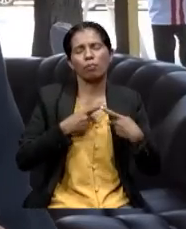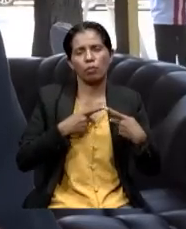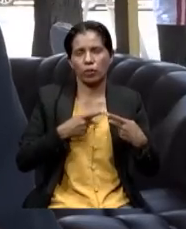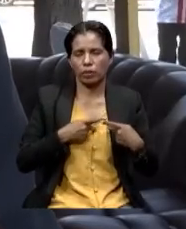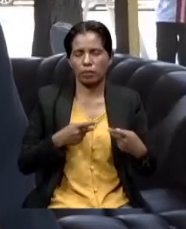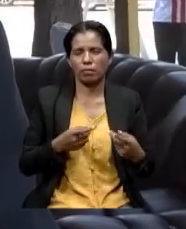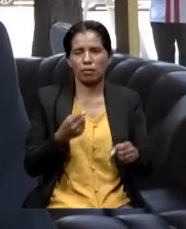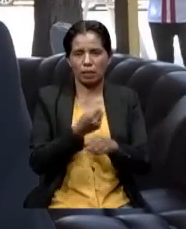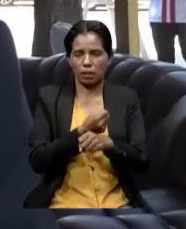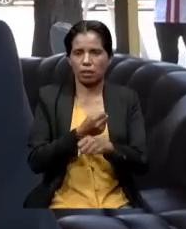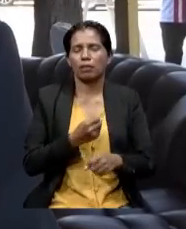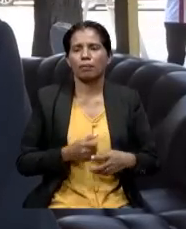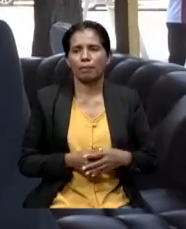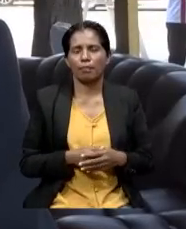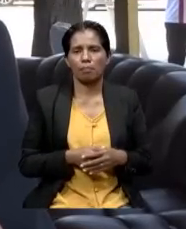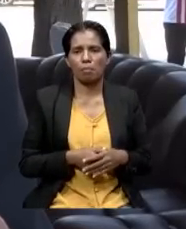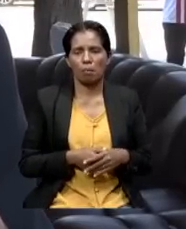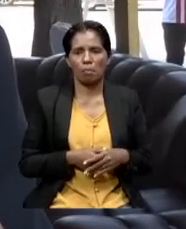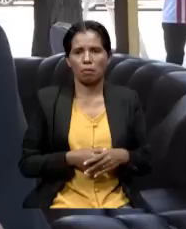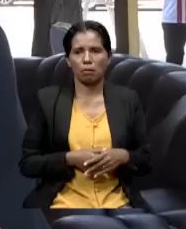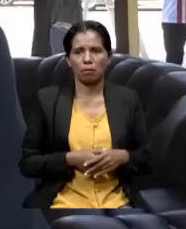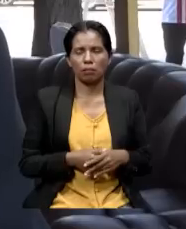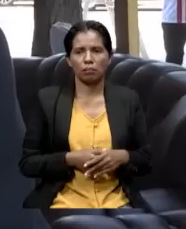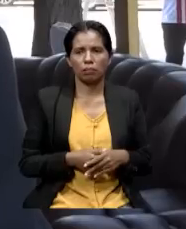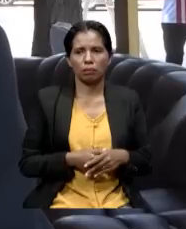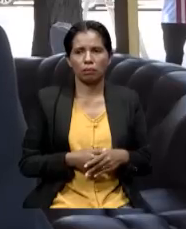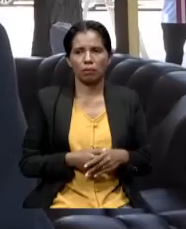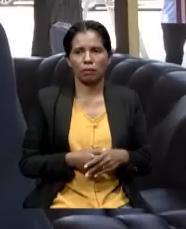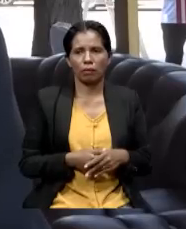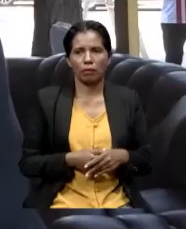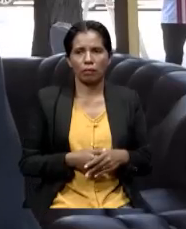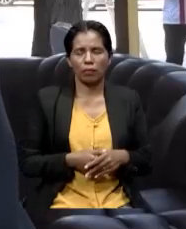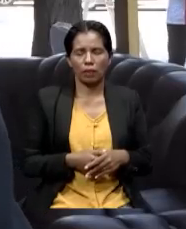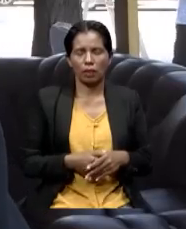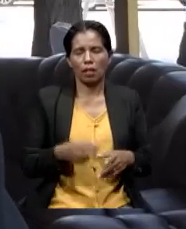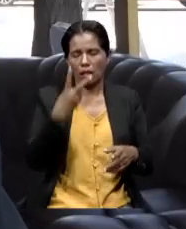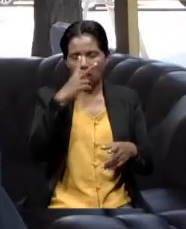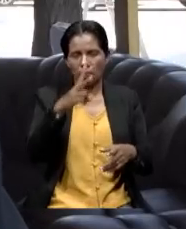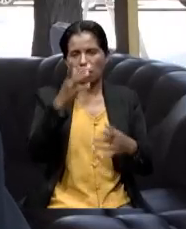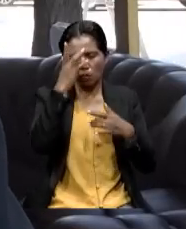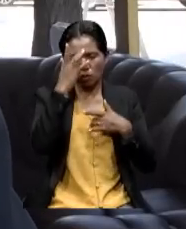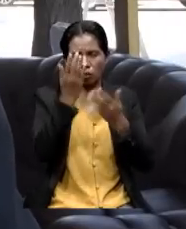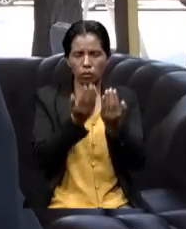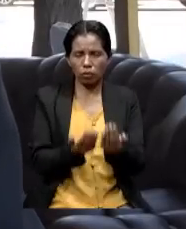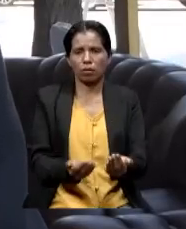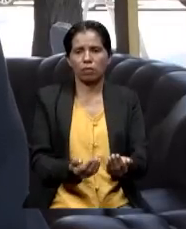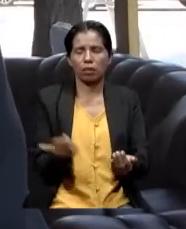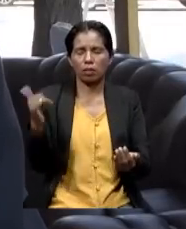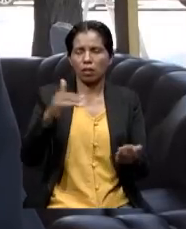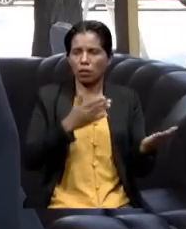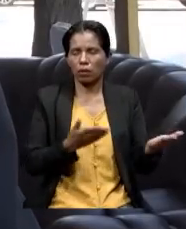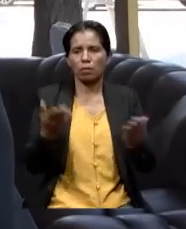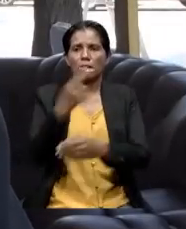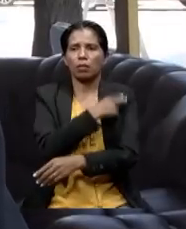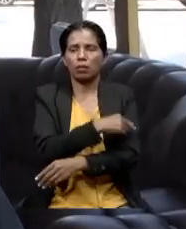por casa. E como situação agrava, Leona, sira lori nia vai ao hospital,